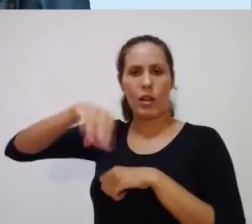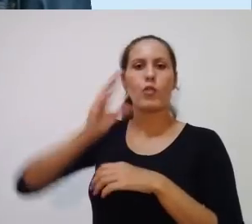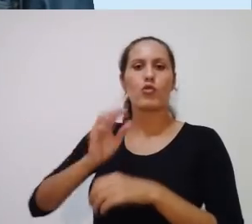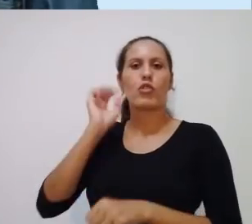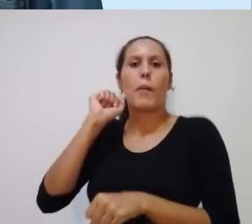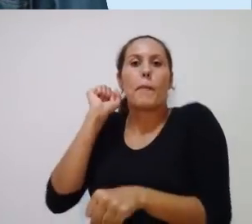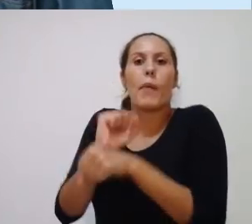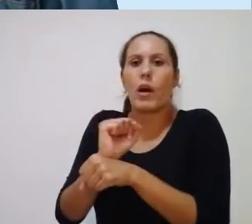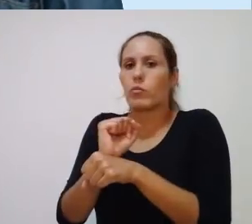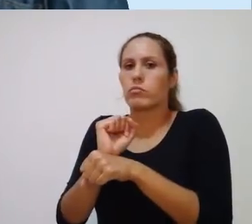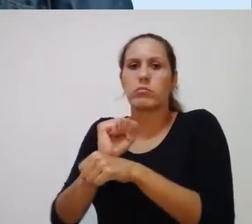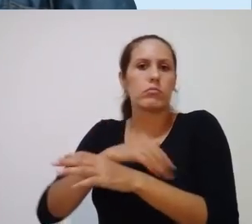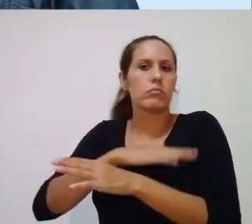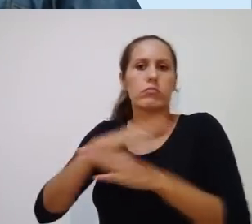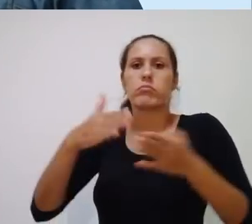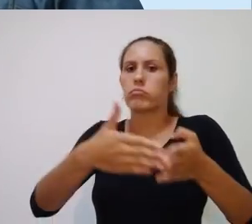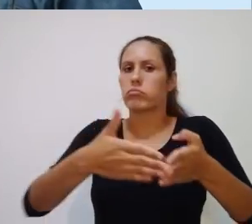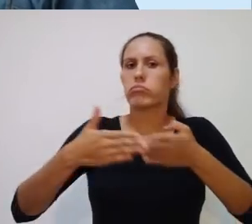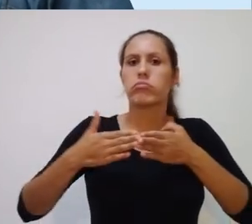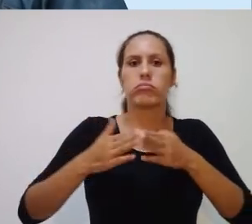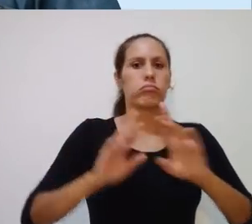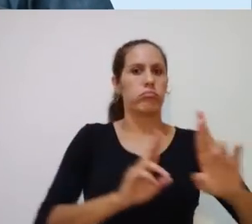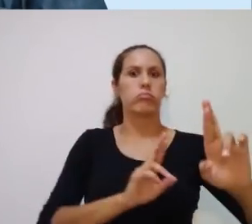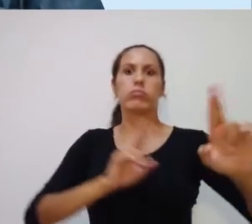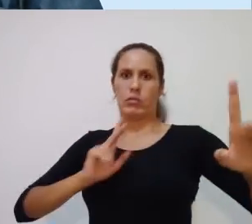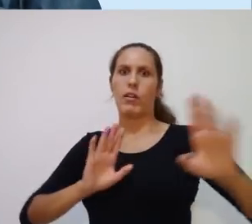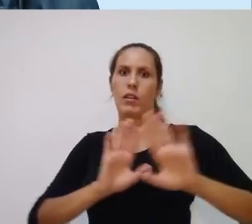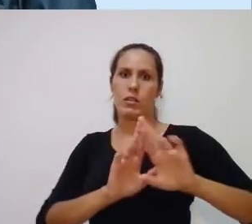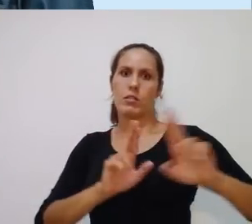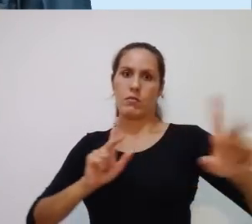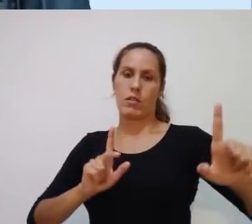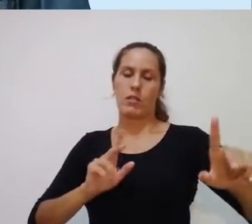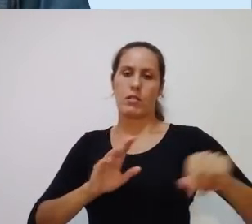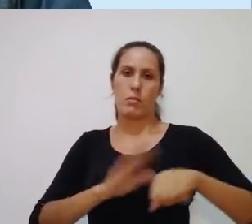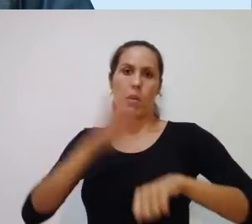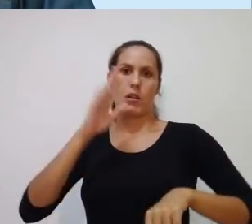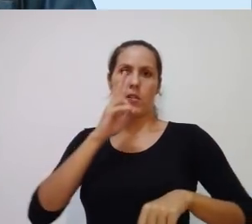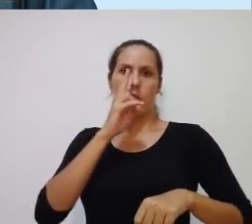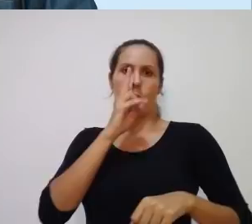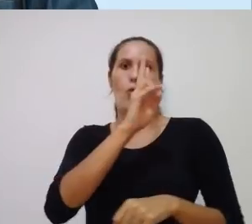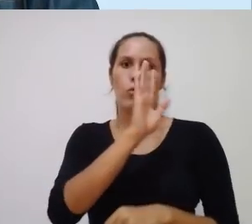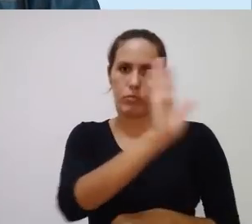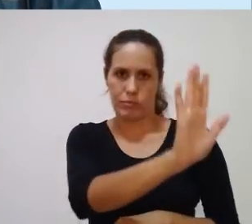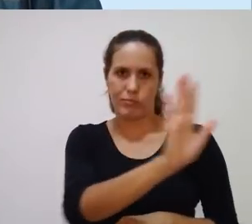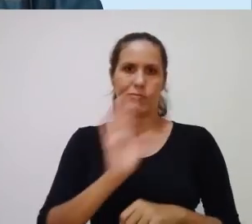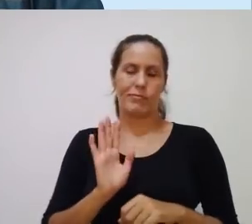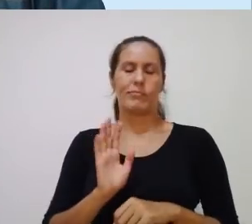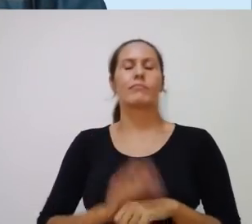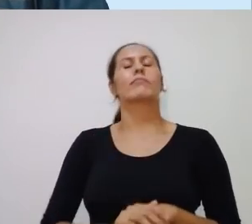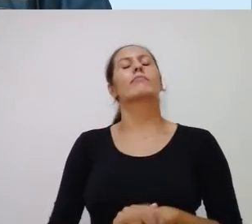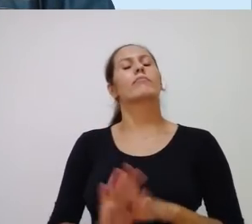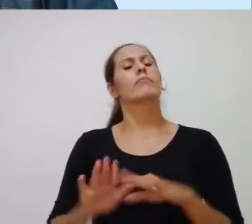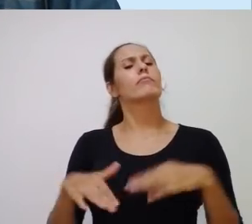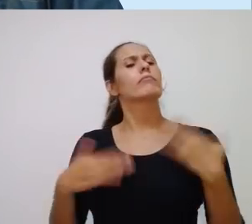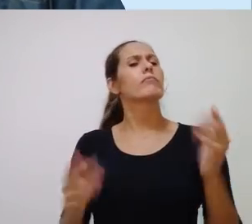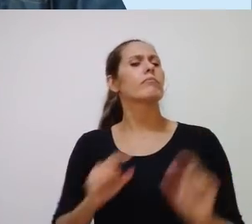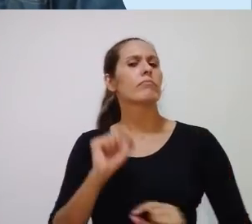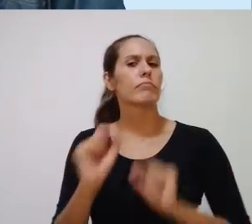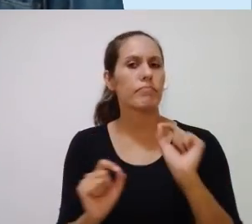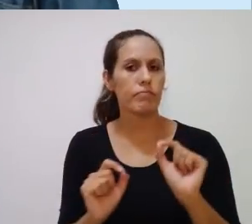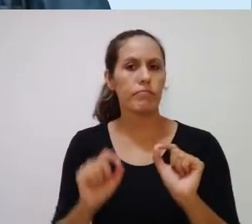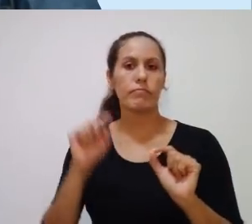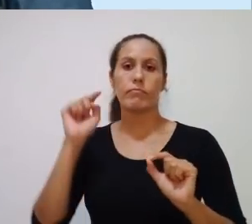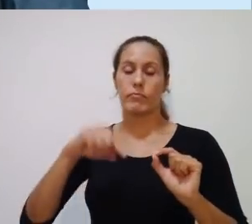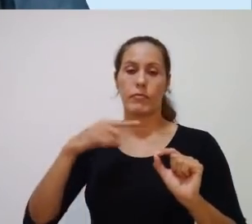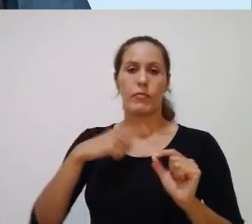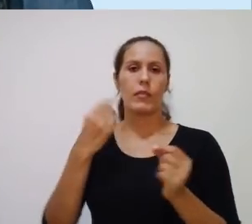agora mais com muito mais intensidade, é o lockdown. Diante disso, são experimentos